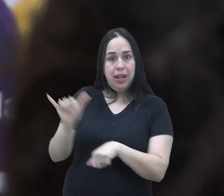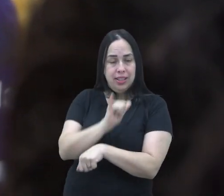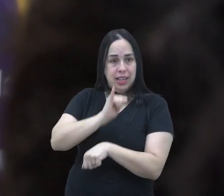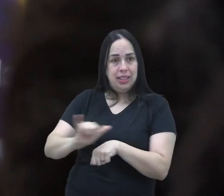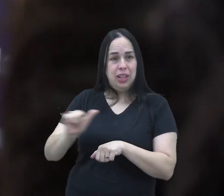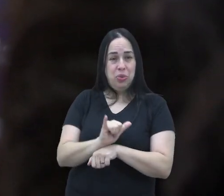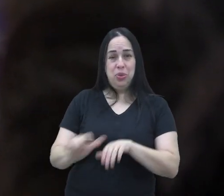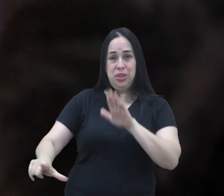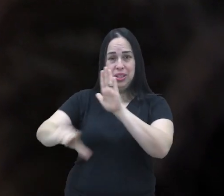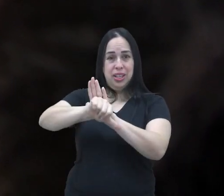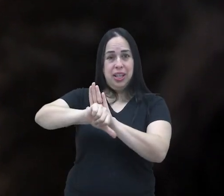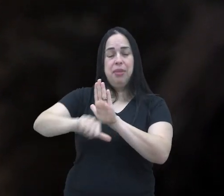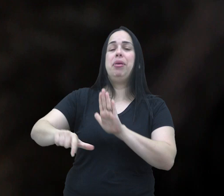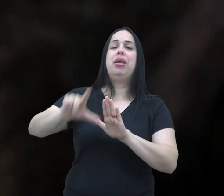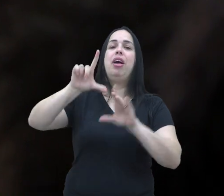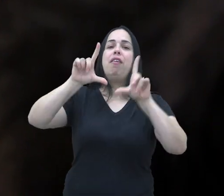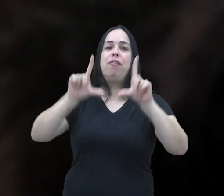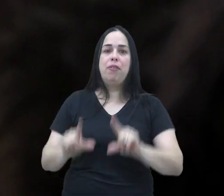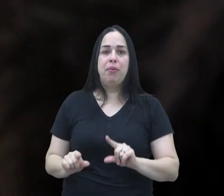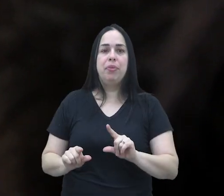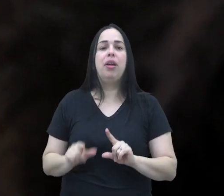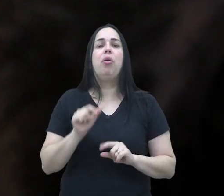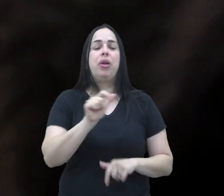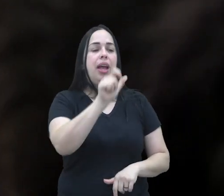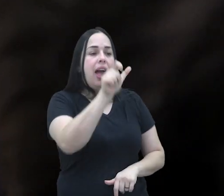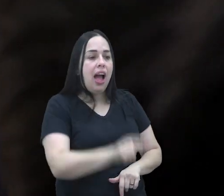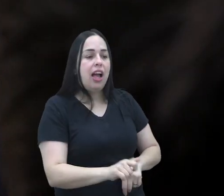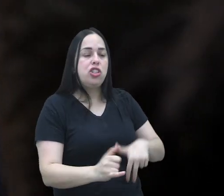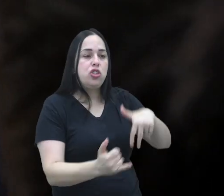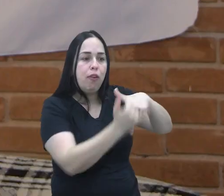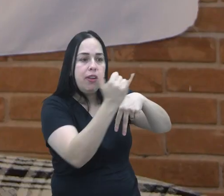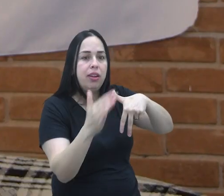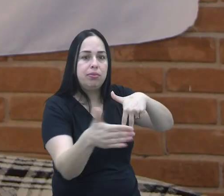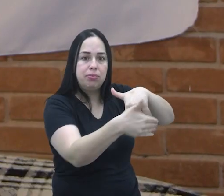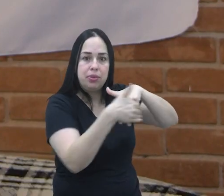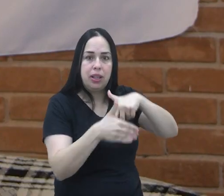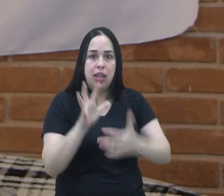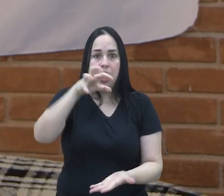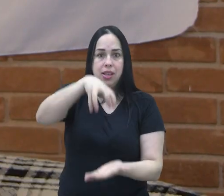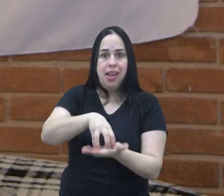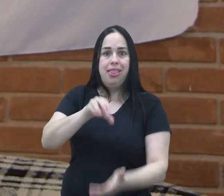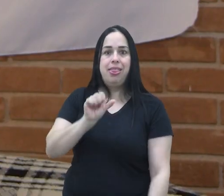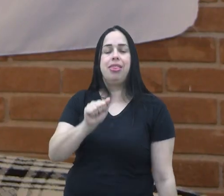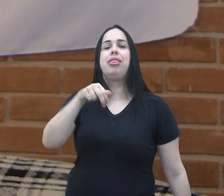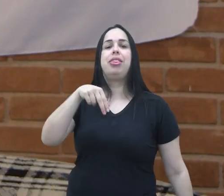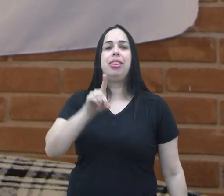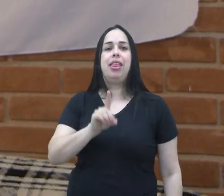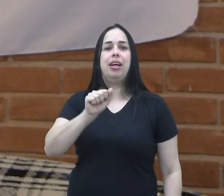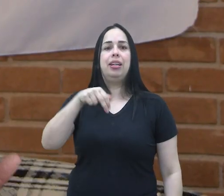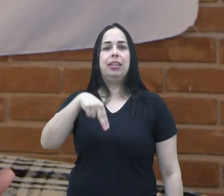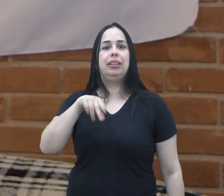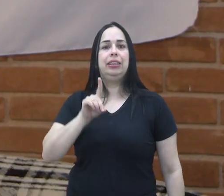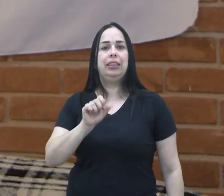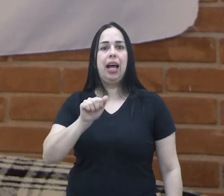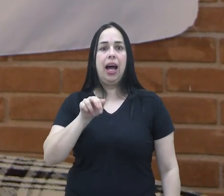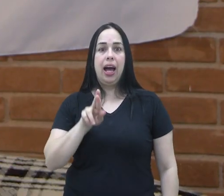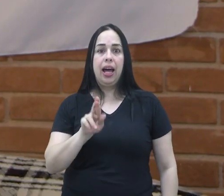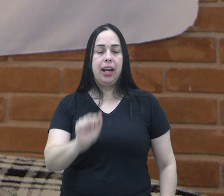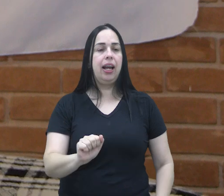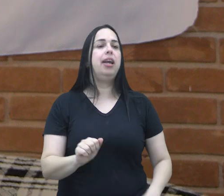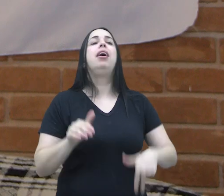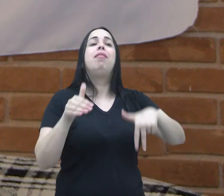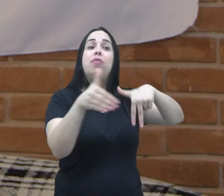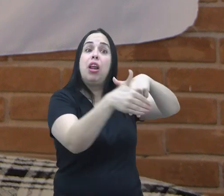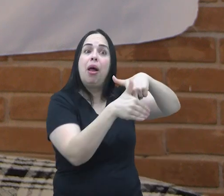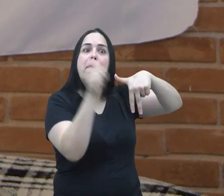para a redução dos crimes contra as mulheres está no acolhimento das vítimas. O Centro Dandara, em São José dos Campos, é referência